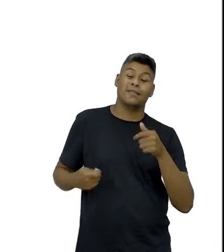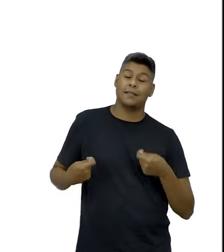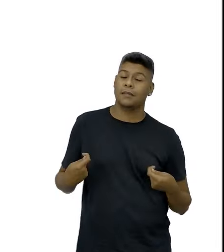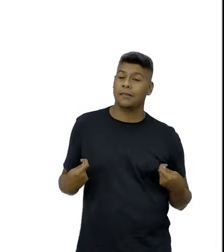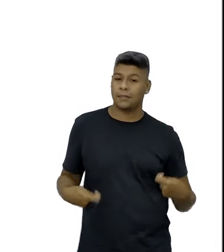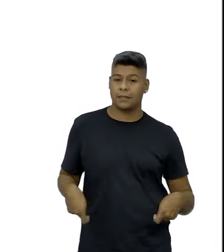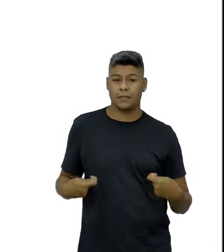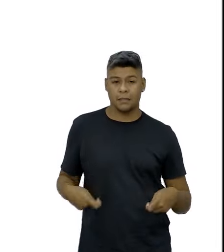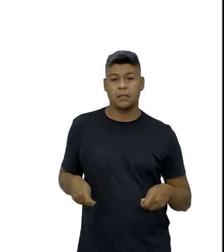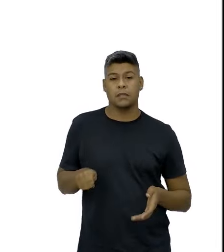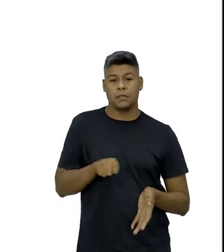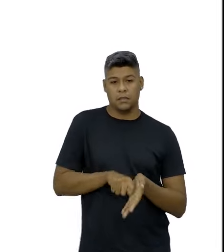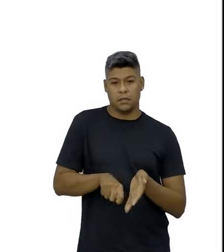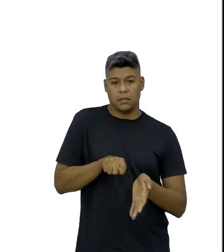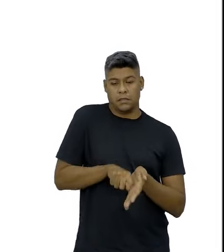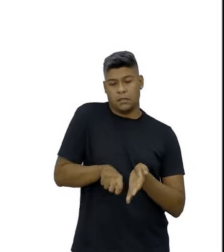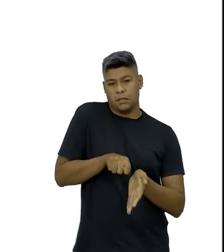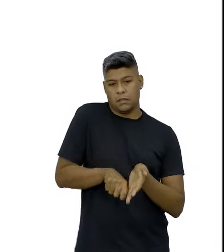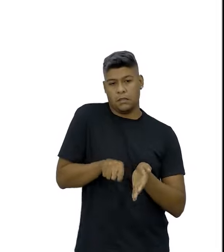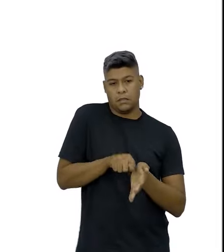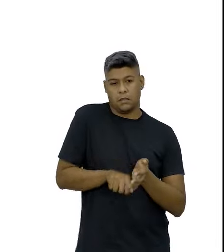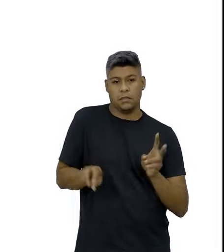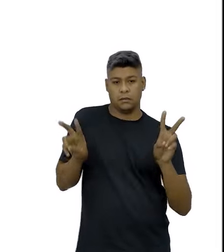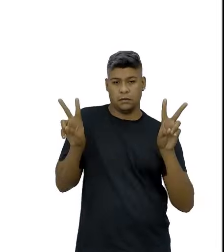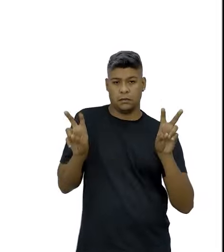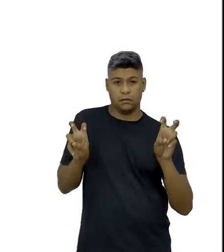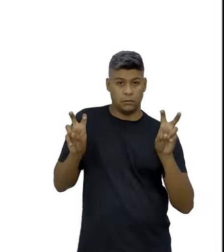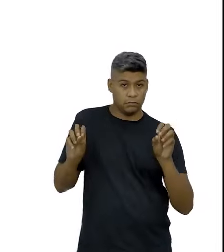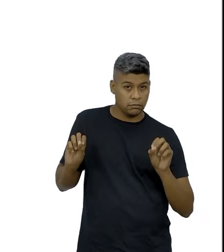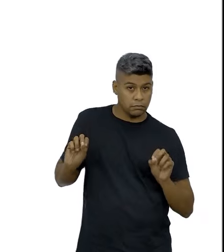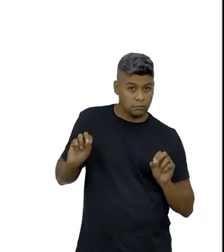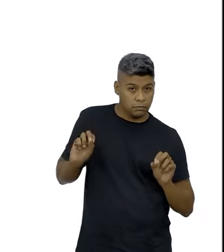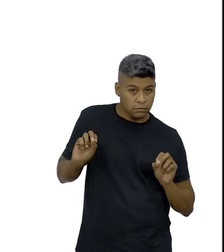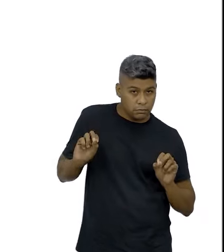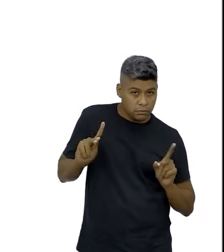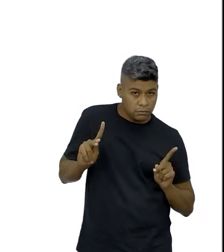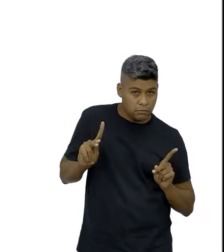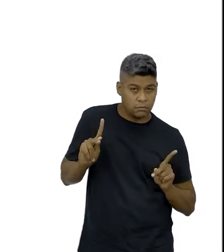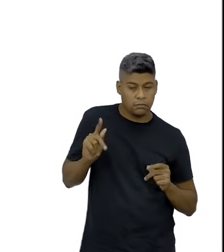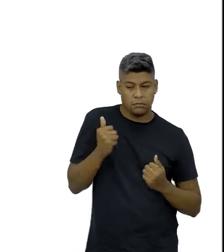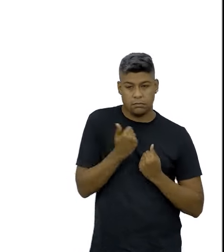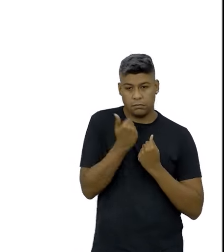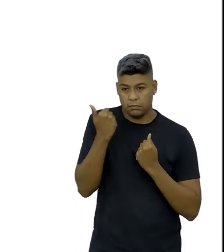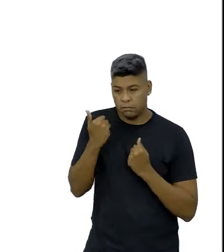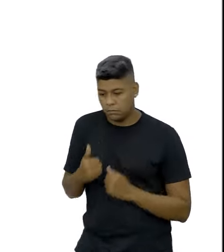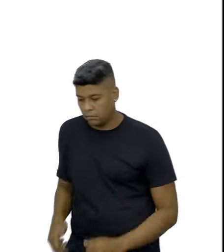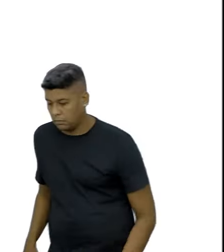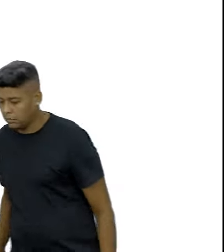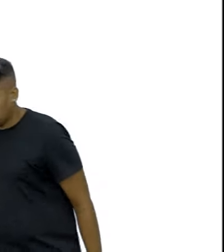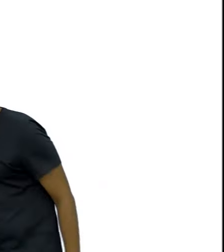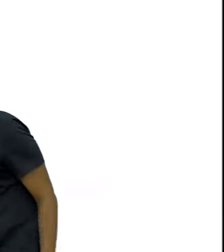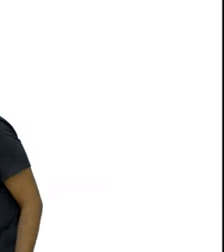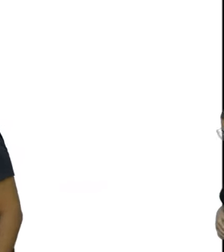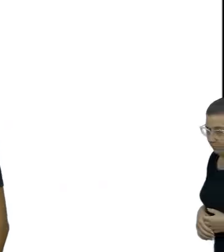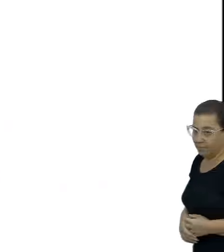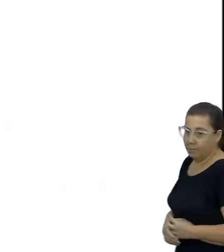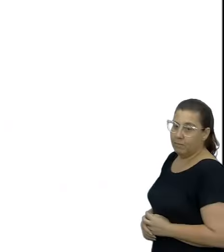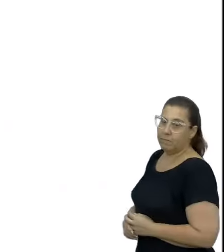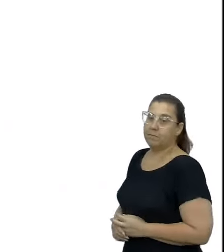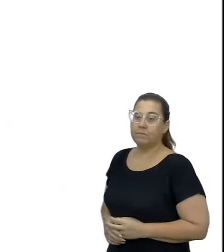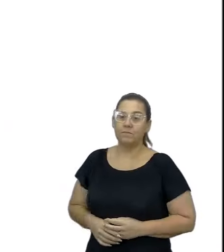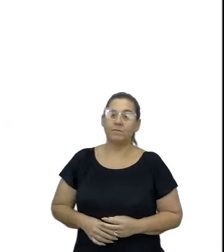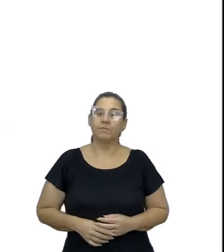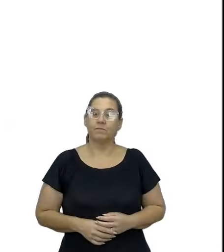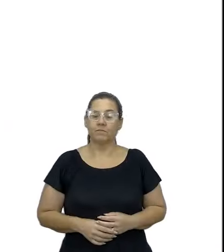necessárias à escrita do título, tá? No caso, o título da brincadeira. O que permite que